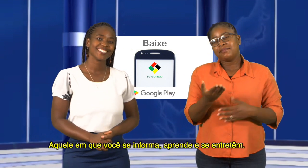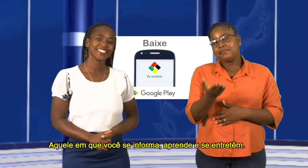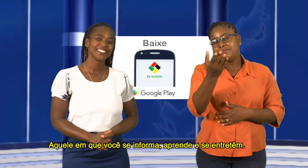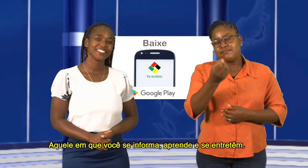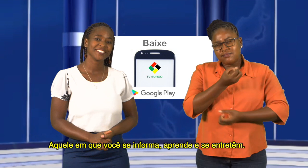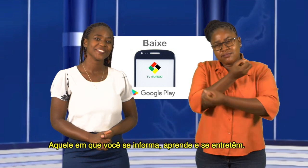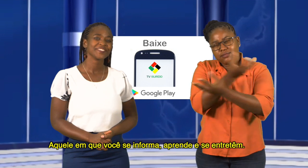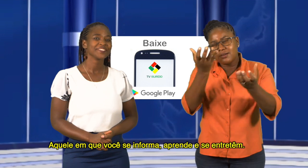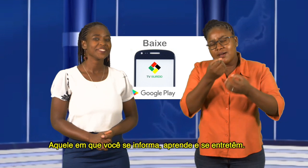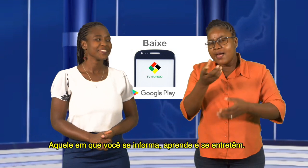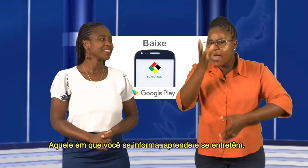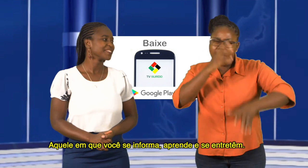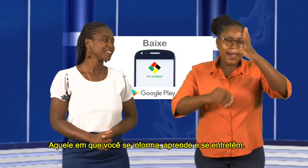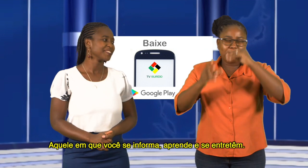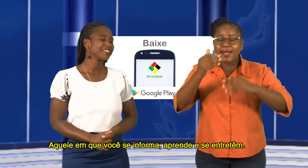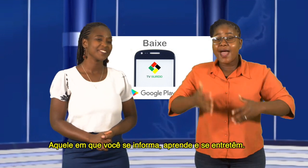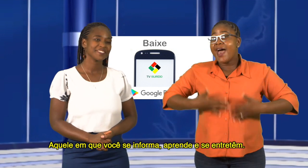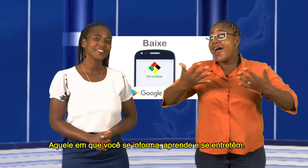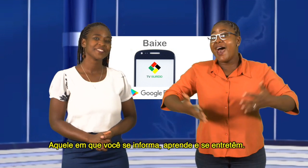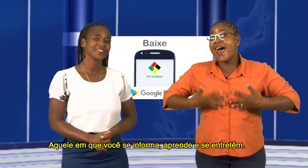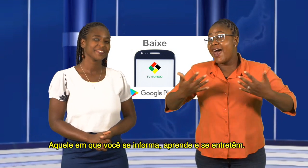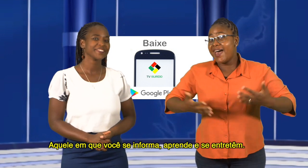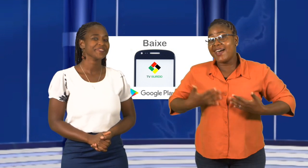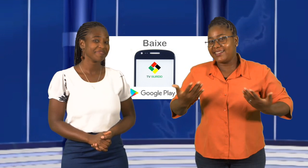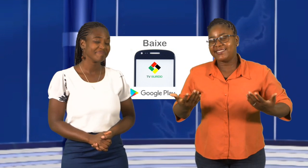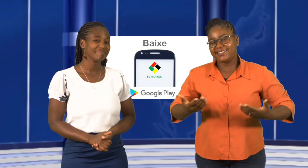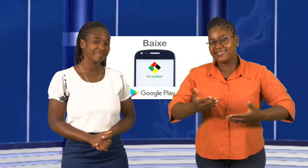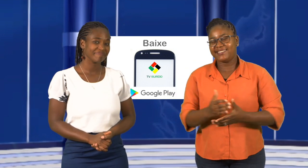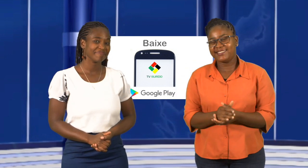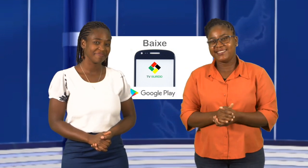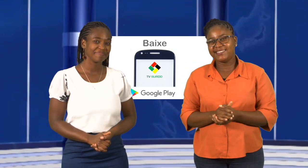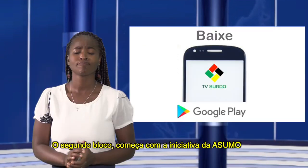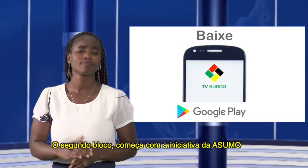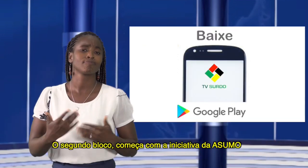Aquele em que você se informa, aprende e se entretém.